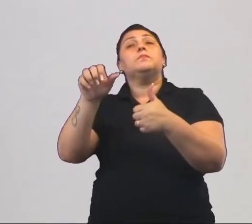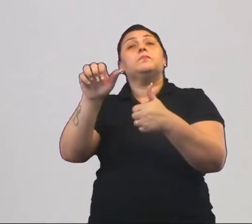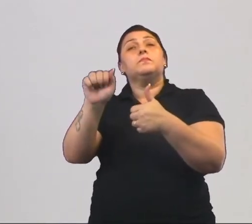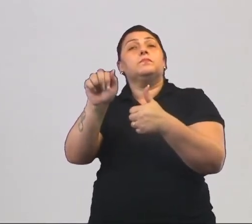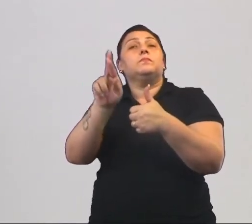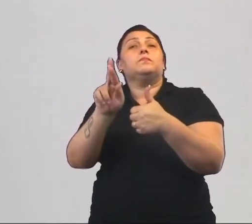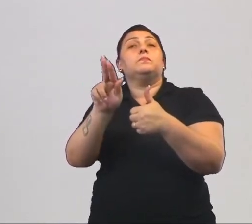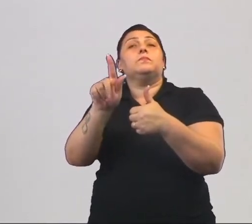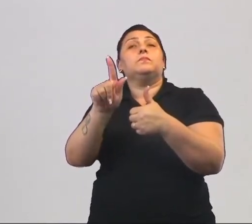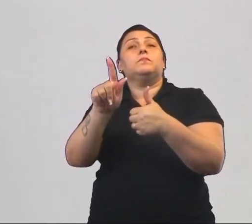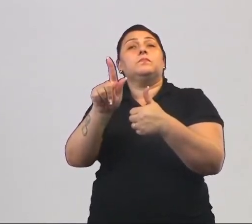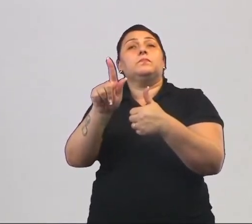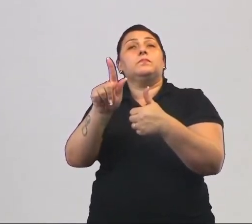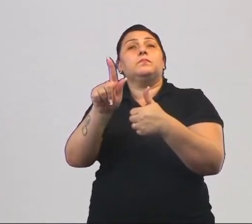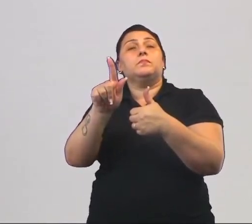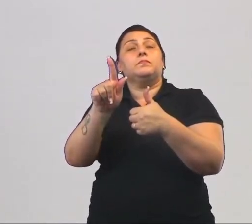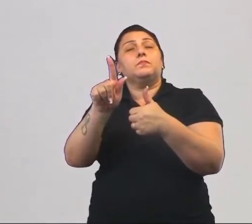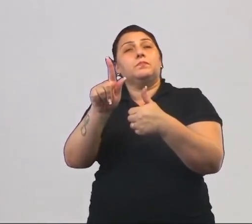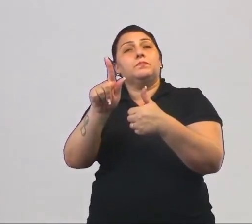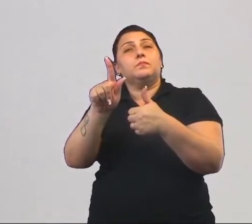solo